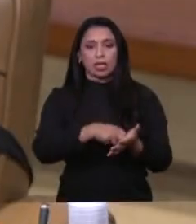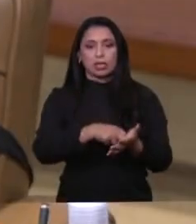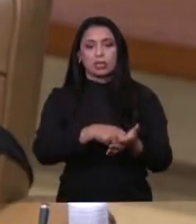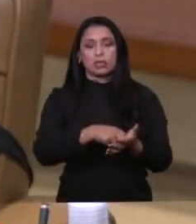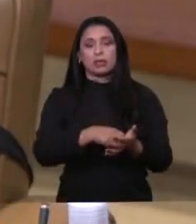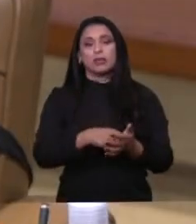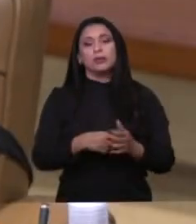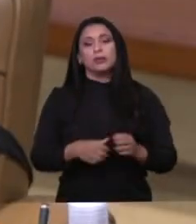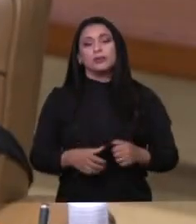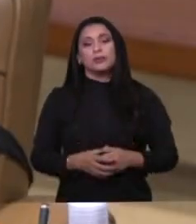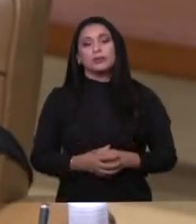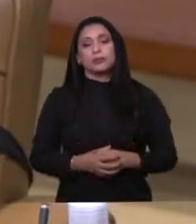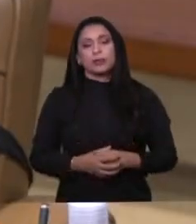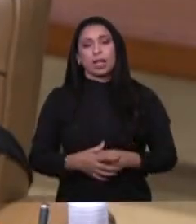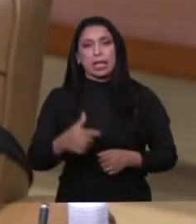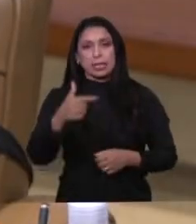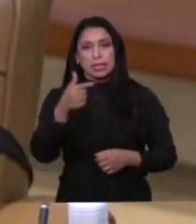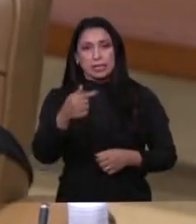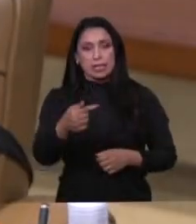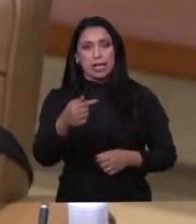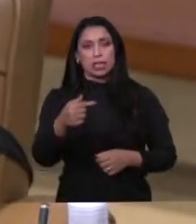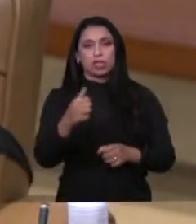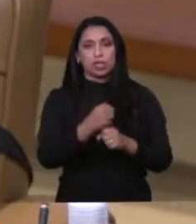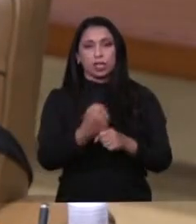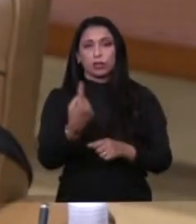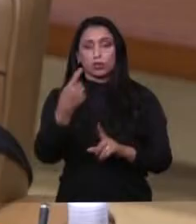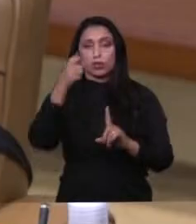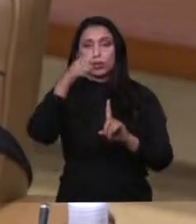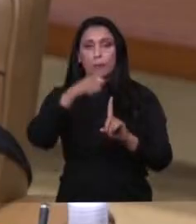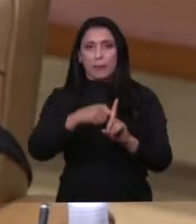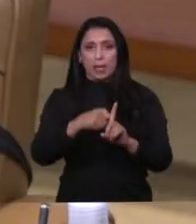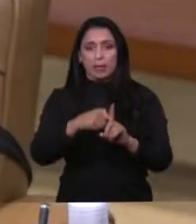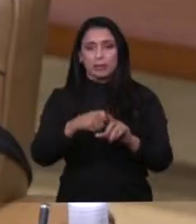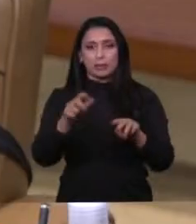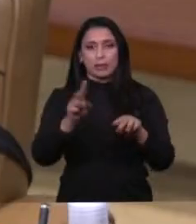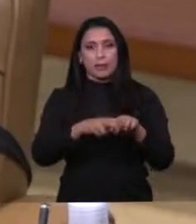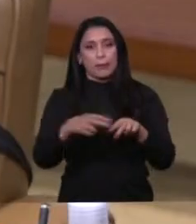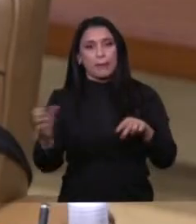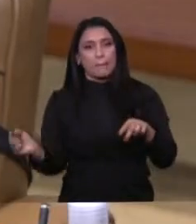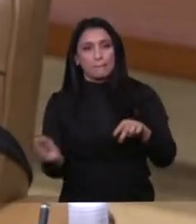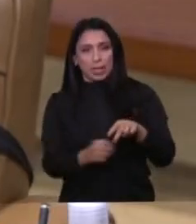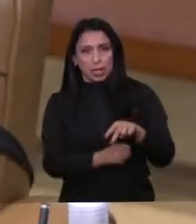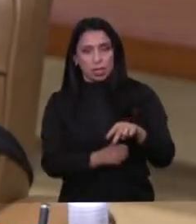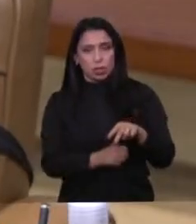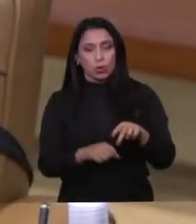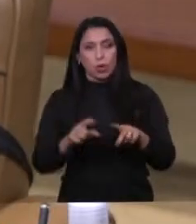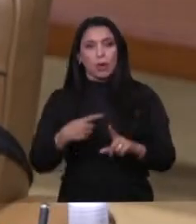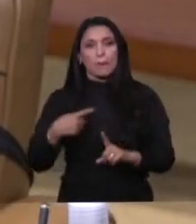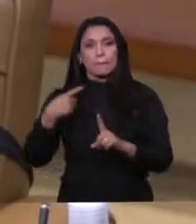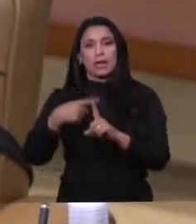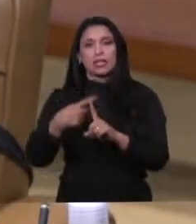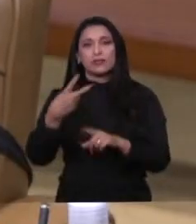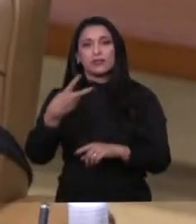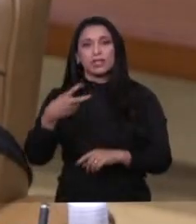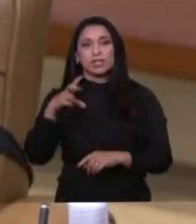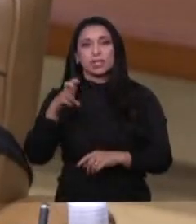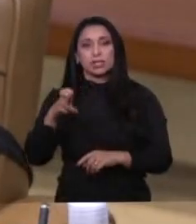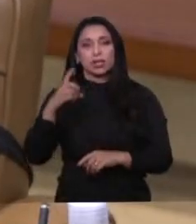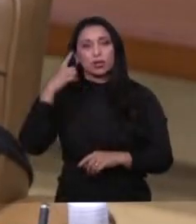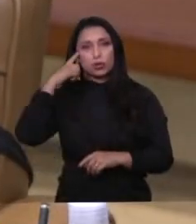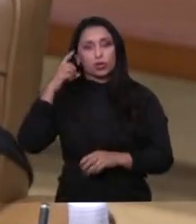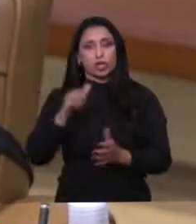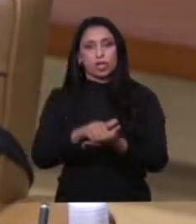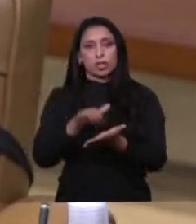material em 7 anos e 1 mês de reclusão, mais 25 dias multa